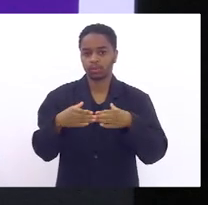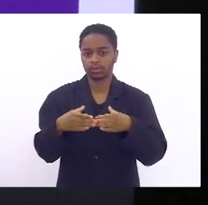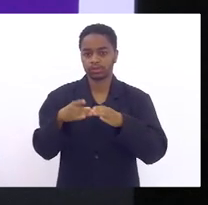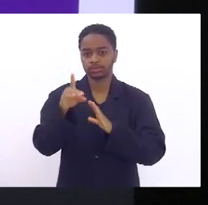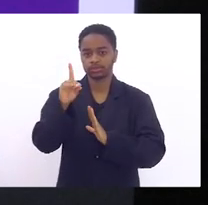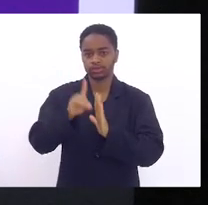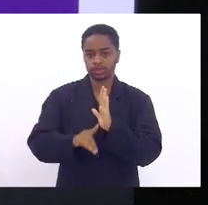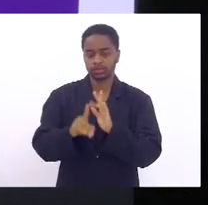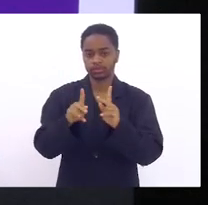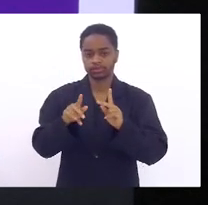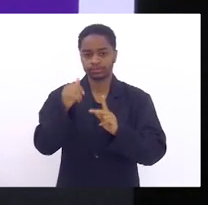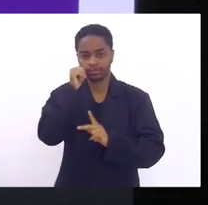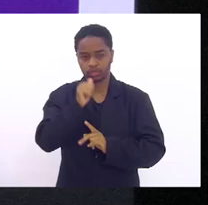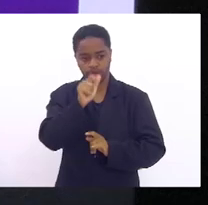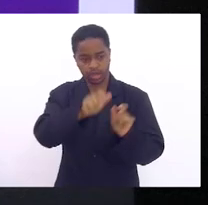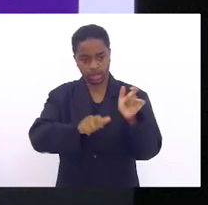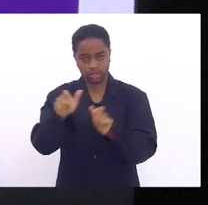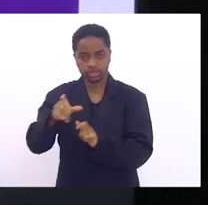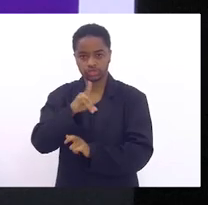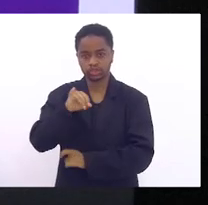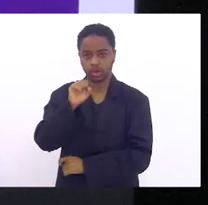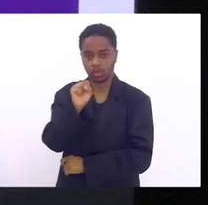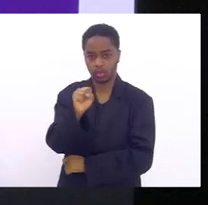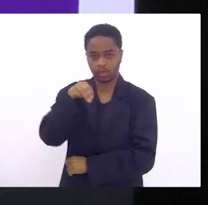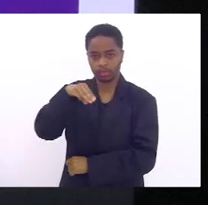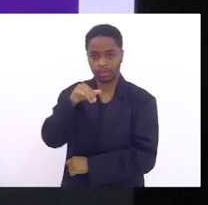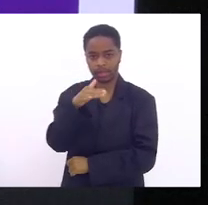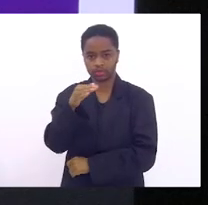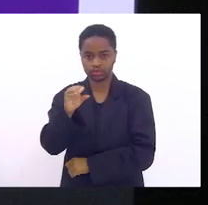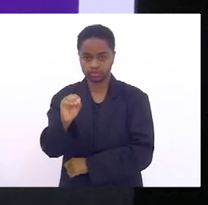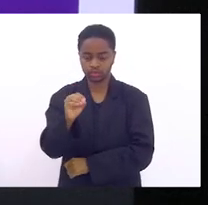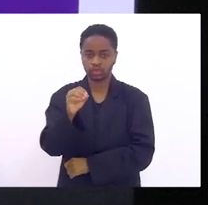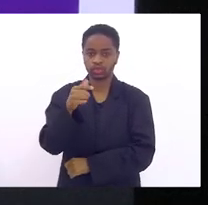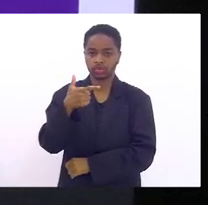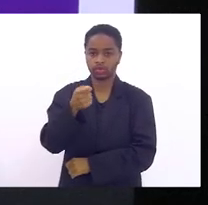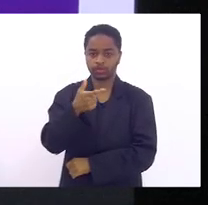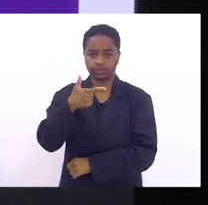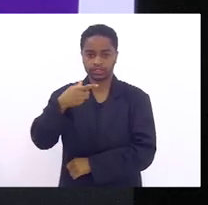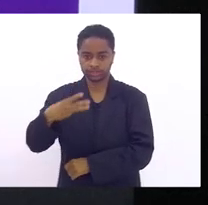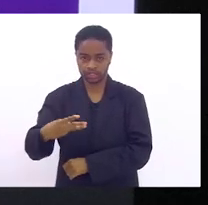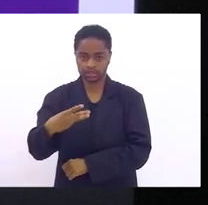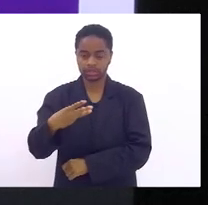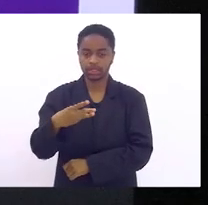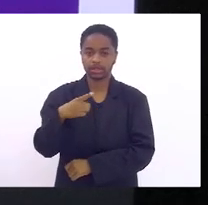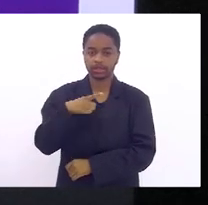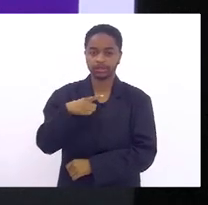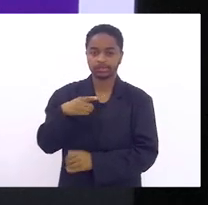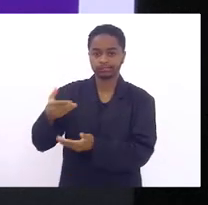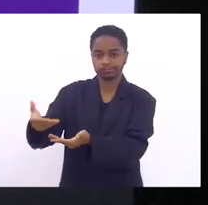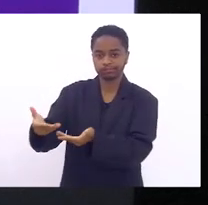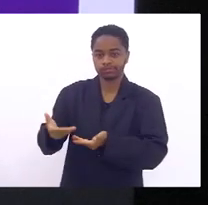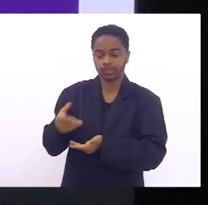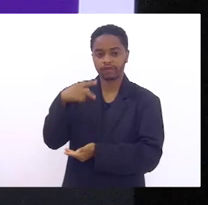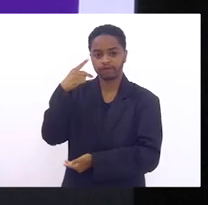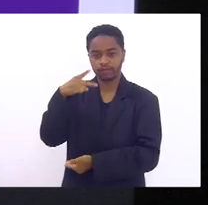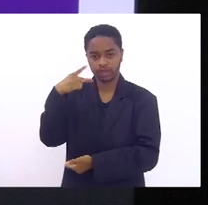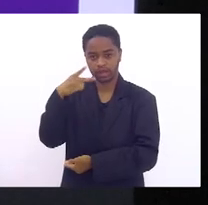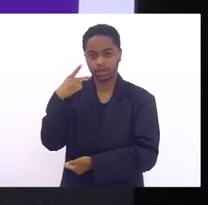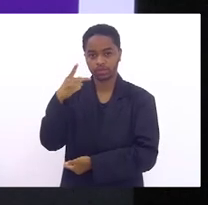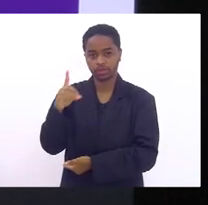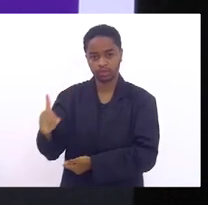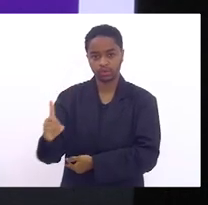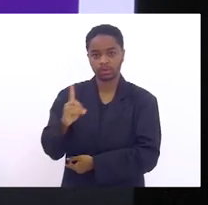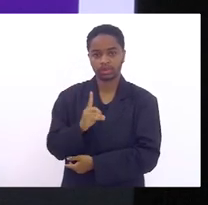Direito das mulheres no dia 8 de março de 2023 recebemos uma vereadora que tinha sido